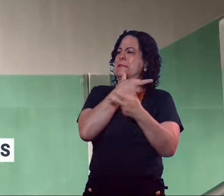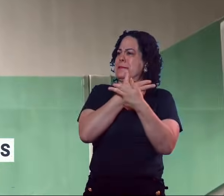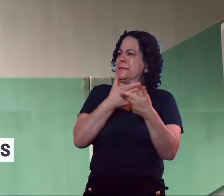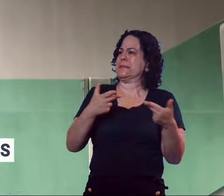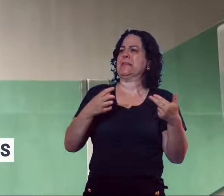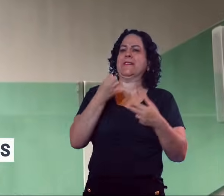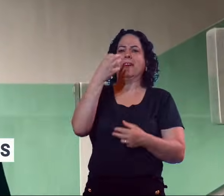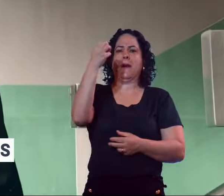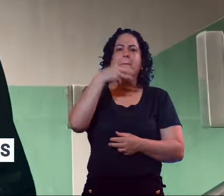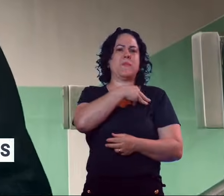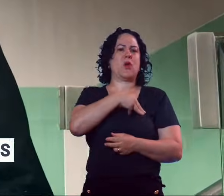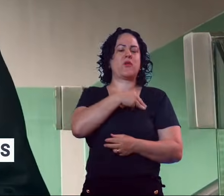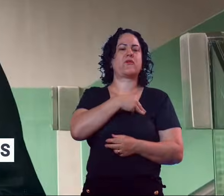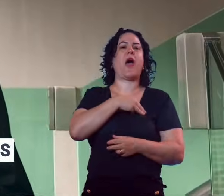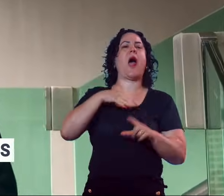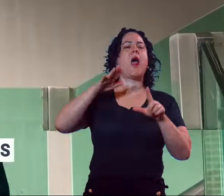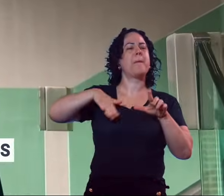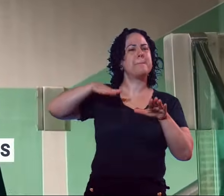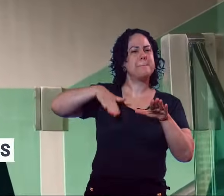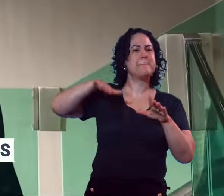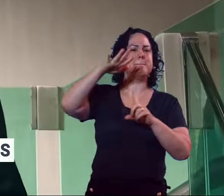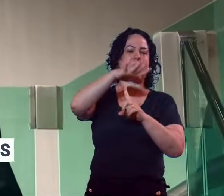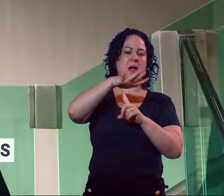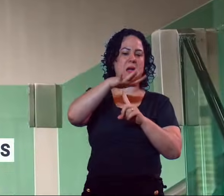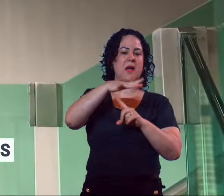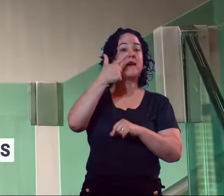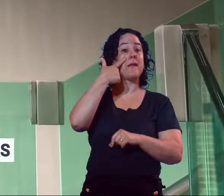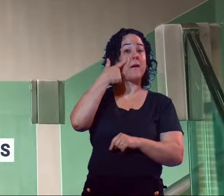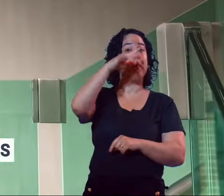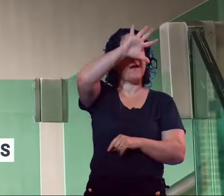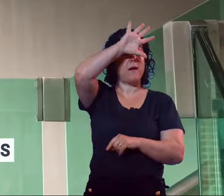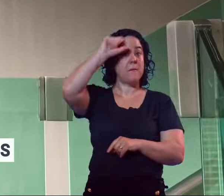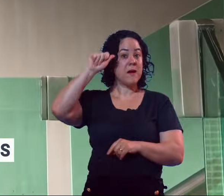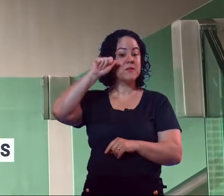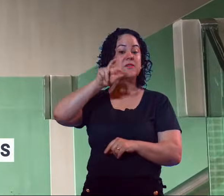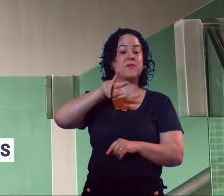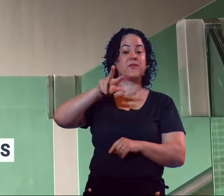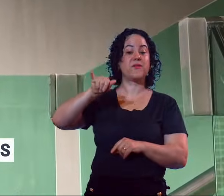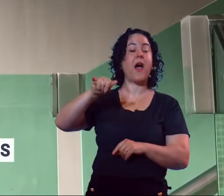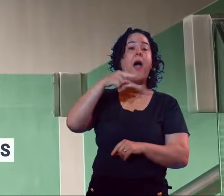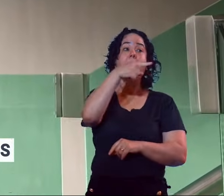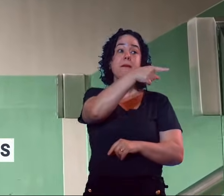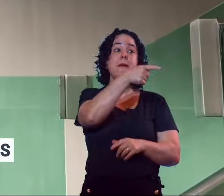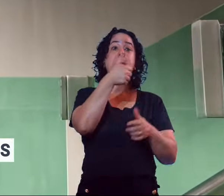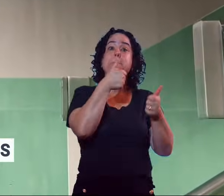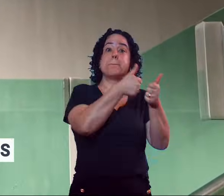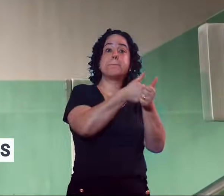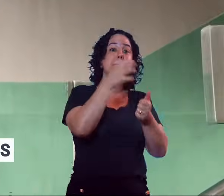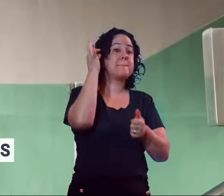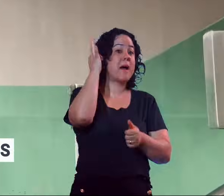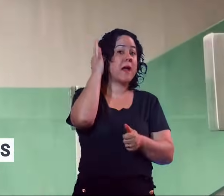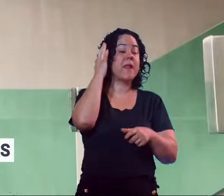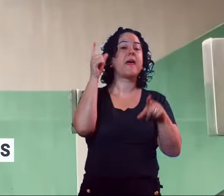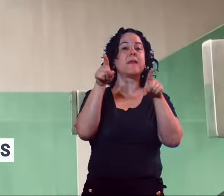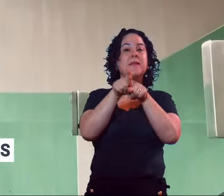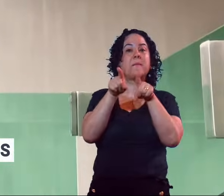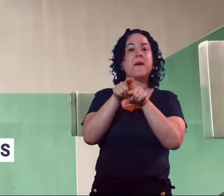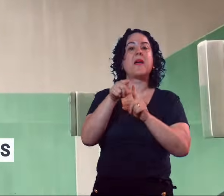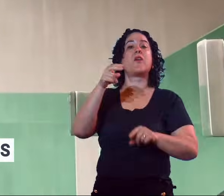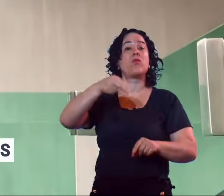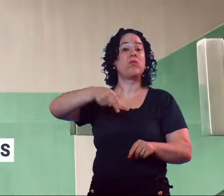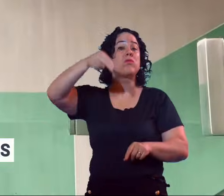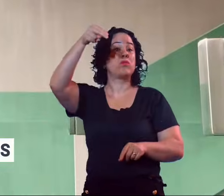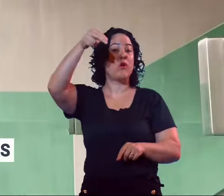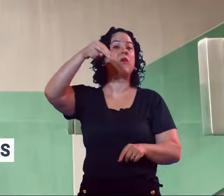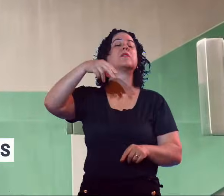viagem no litoral do Paraná, para tribos indígenas do Tocantins e no Amazonas, para os Campos Gerais aqui pertinho, para a Ilha de Marajó e muitas outras